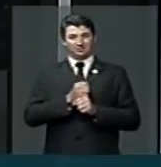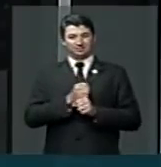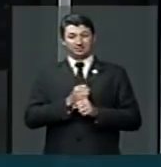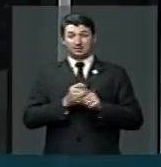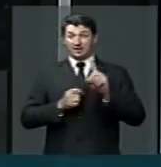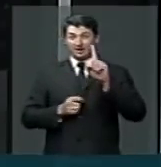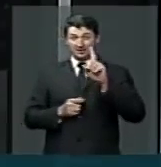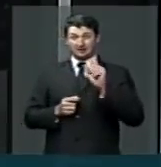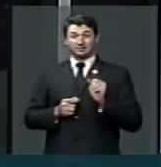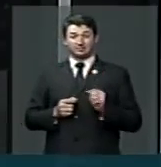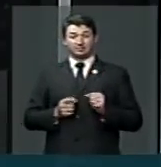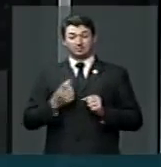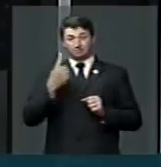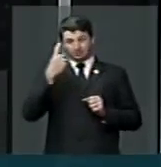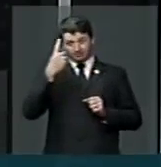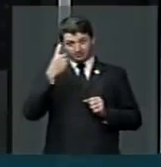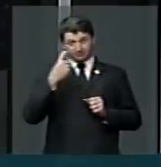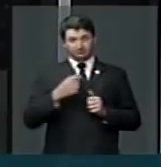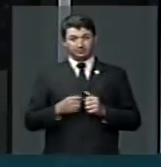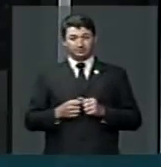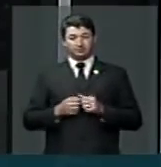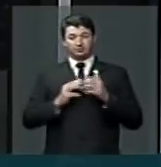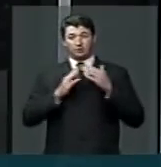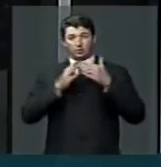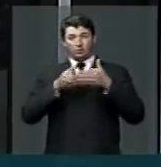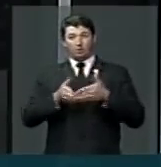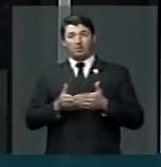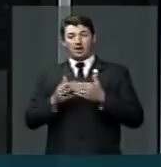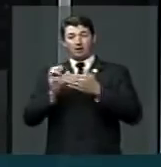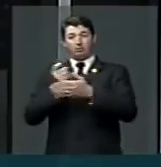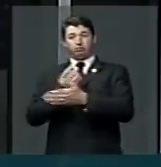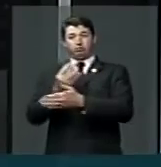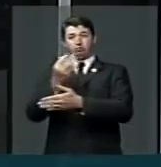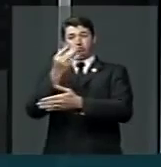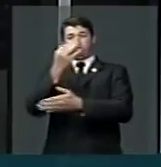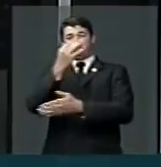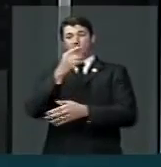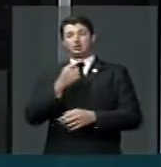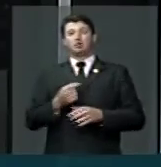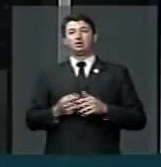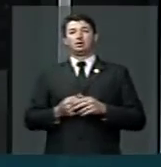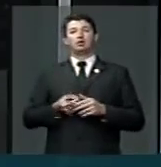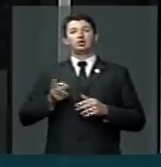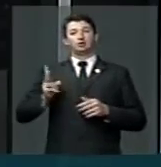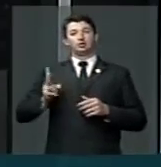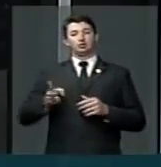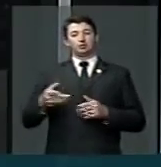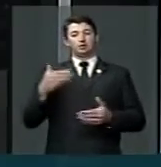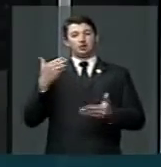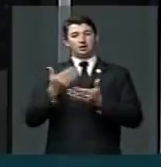Aliás, o único barco de navegação a vapor ainda